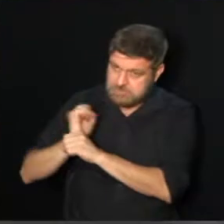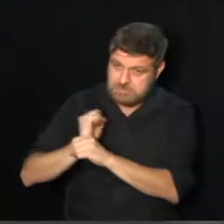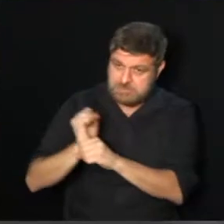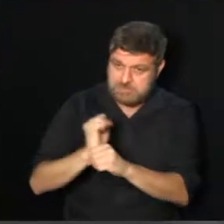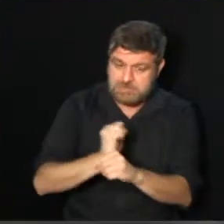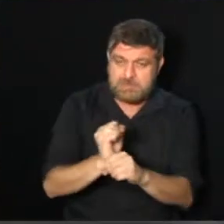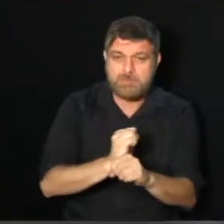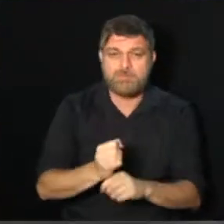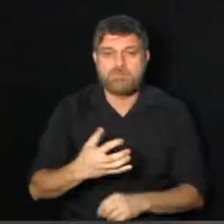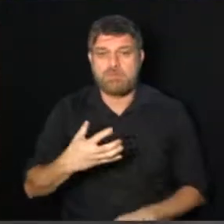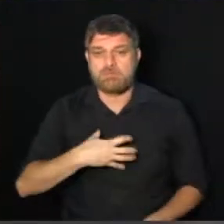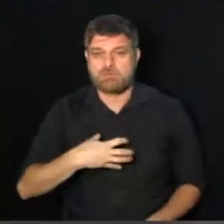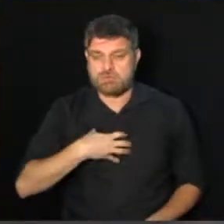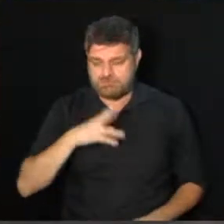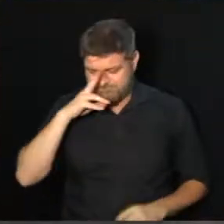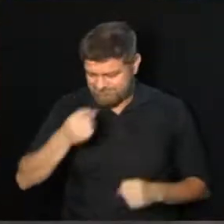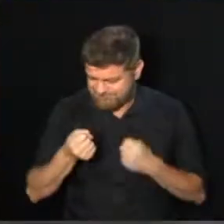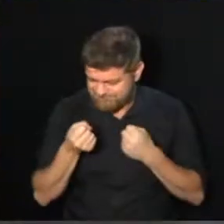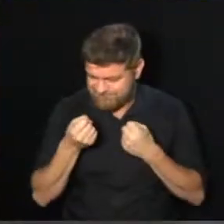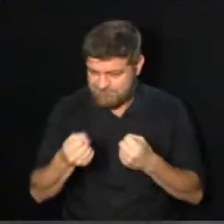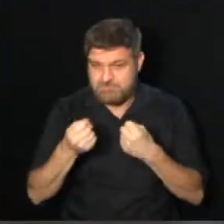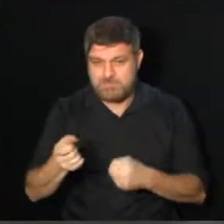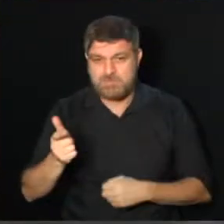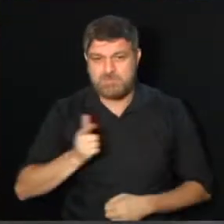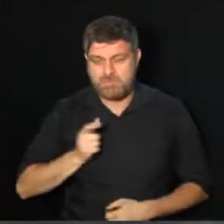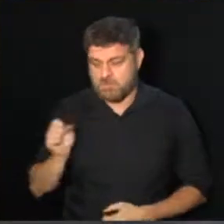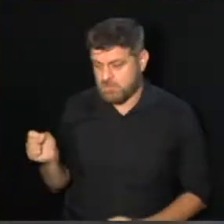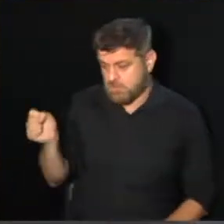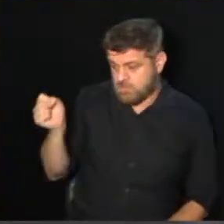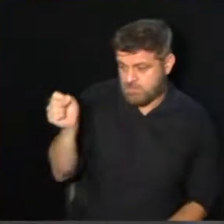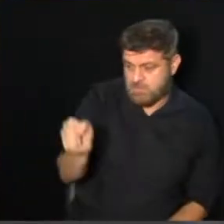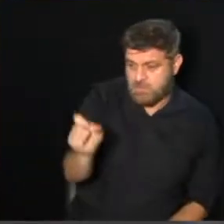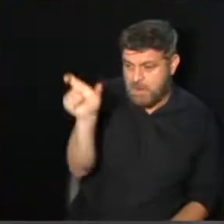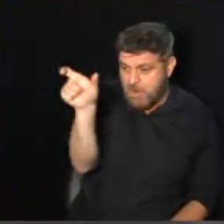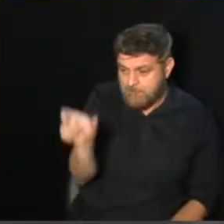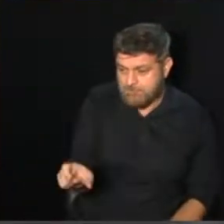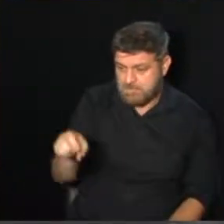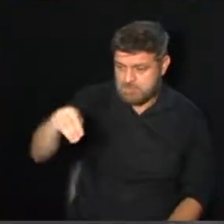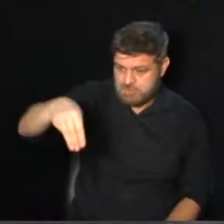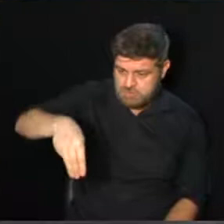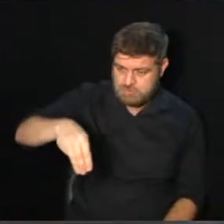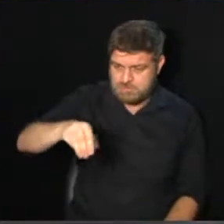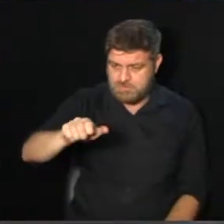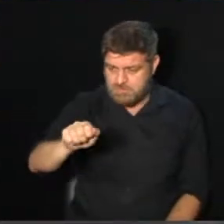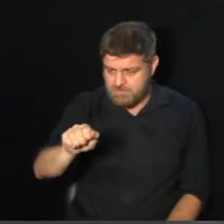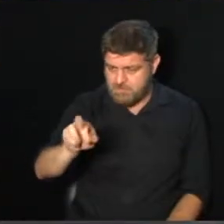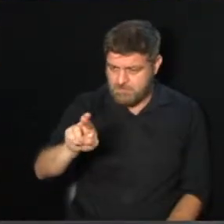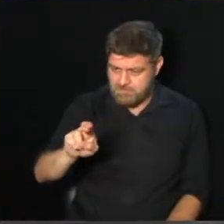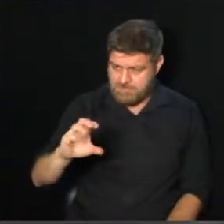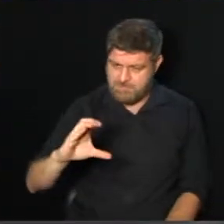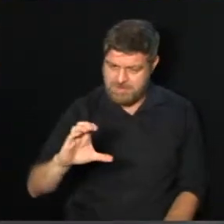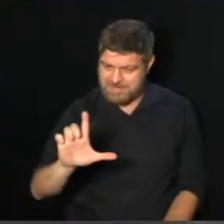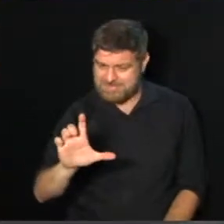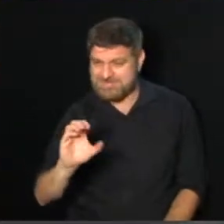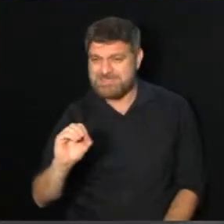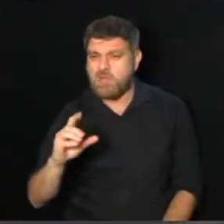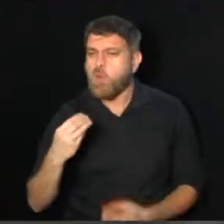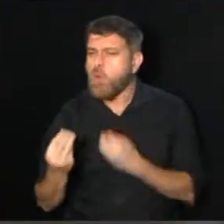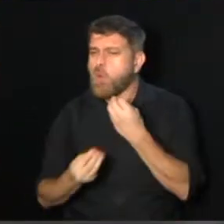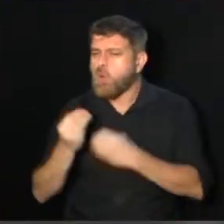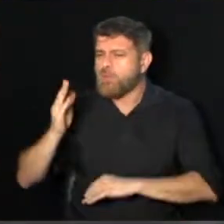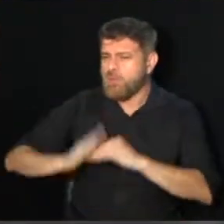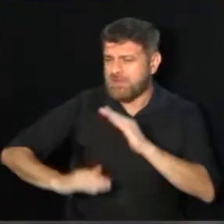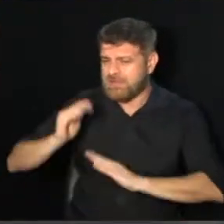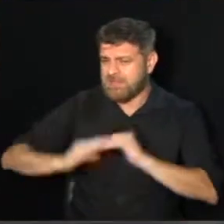um modo muito intenso, com a chegada do Dr. Marcelo, pensar como dar uma forma concreta para que